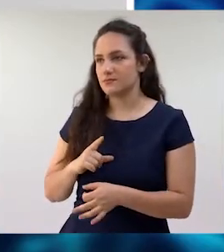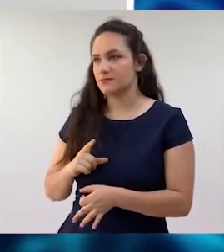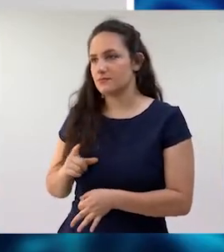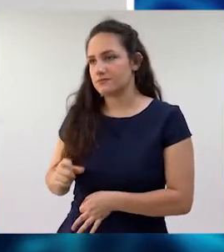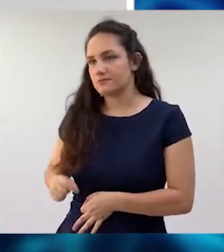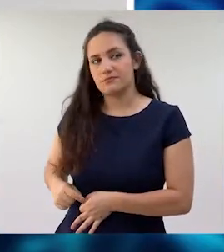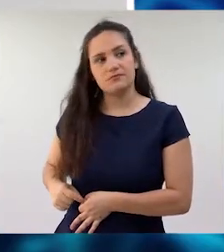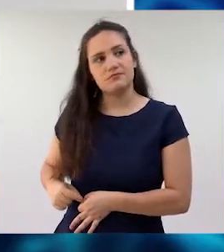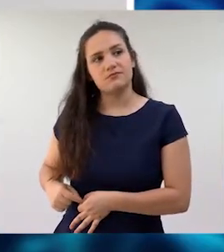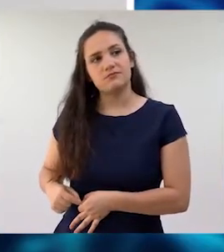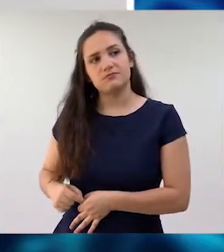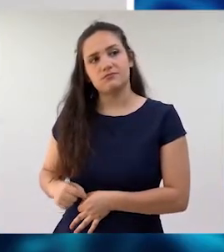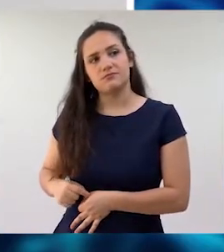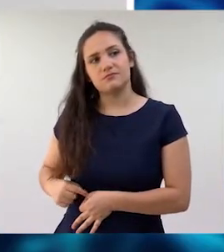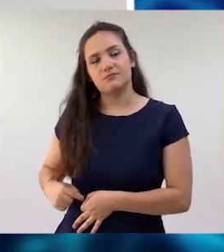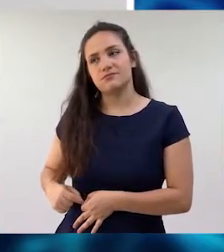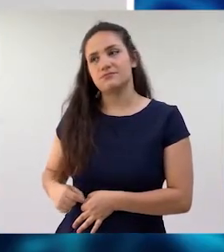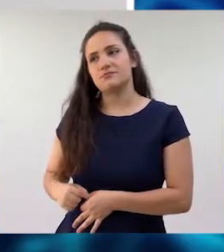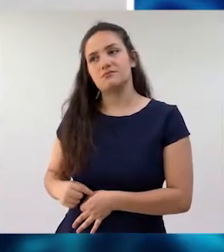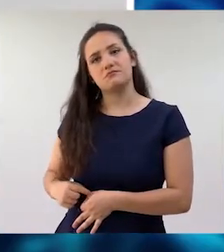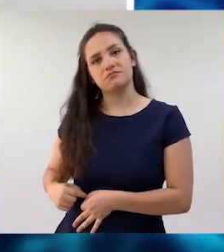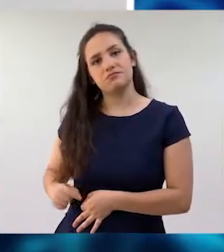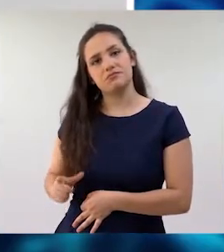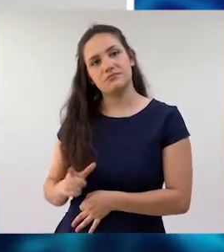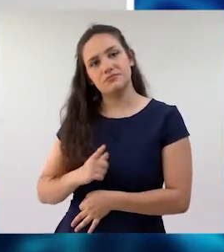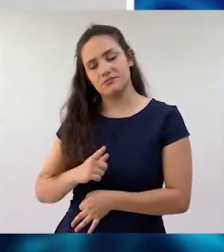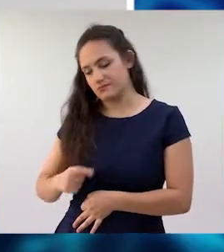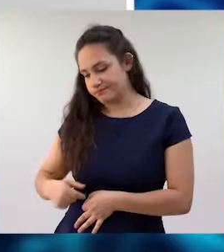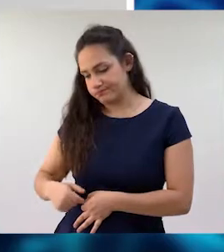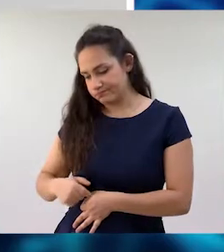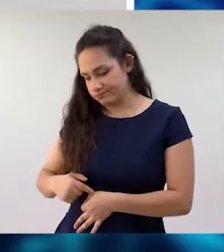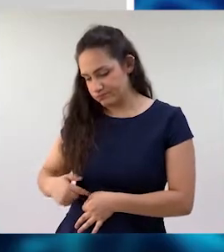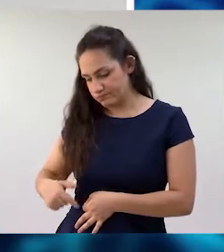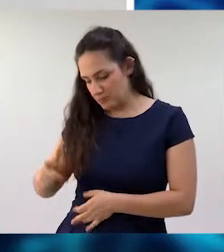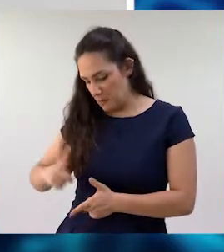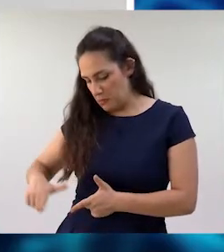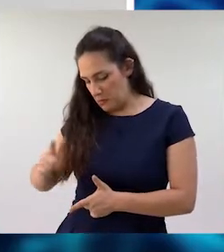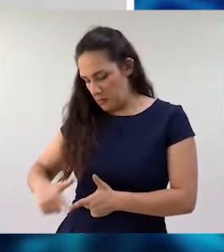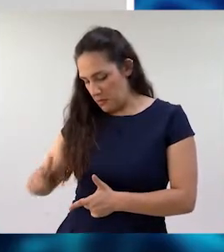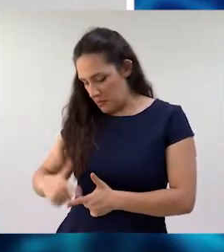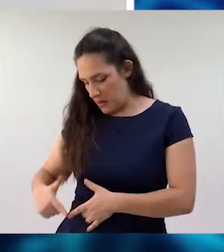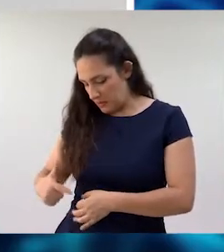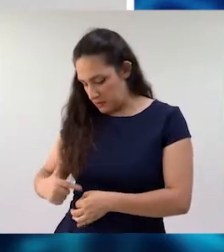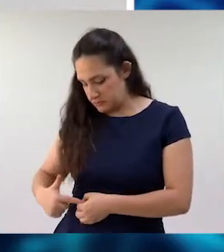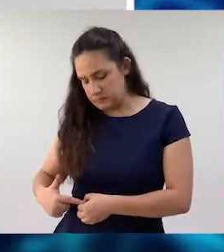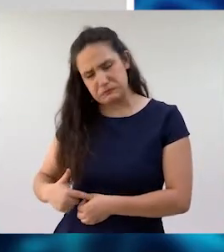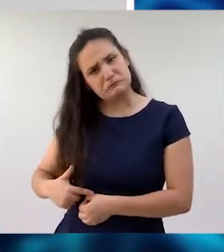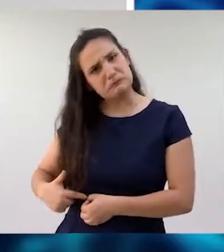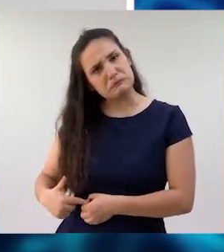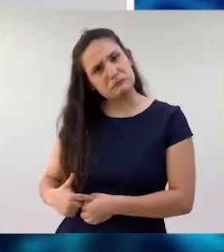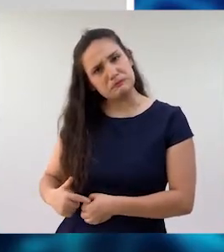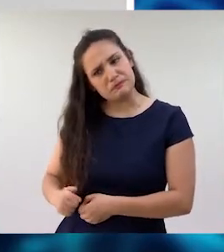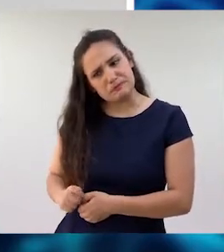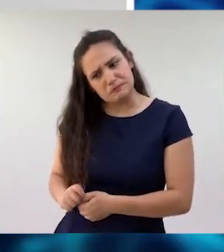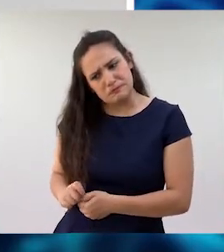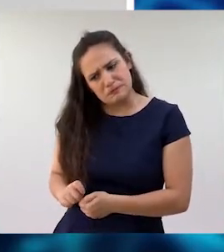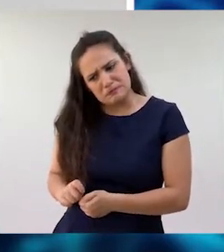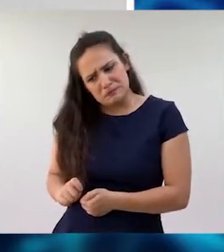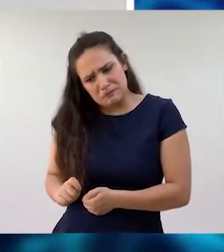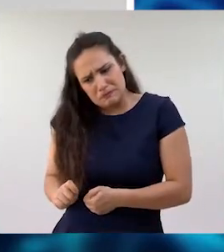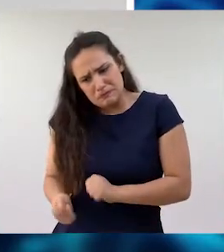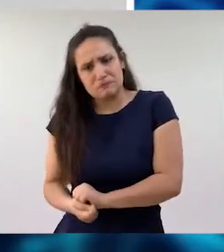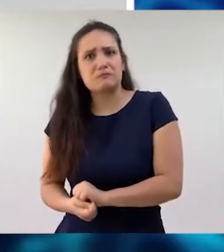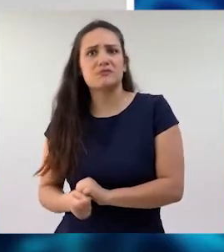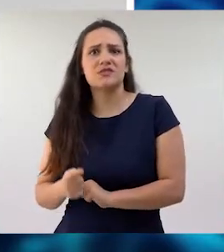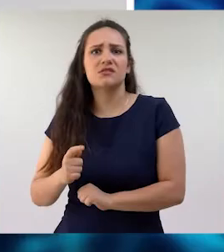ter avançado. Mas, em geral, na maioria das vezes, quando a